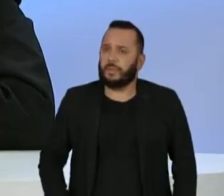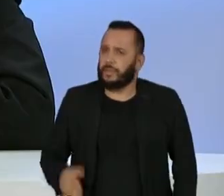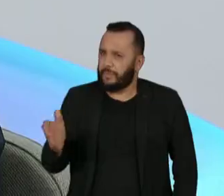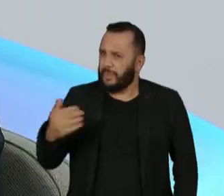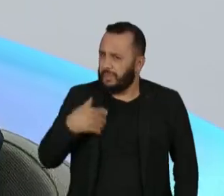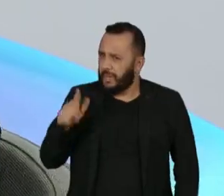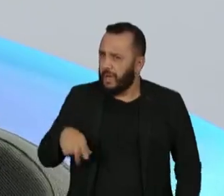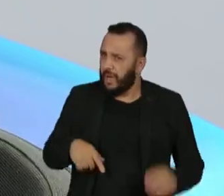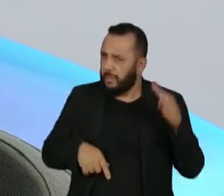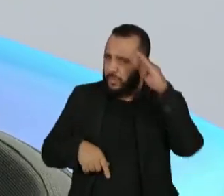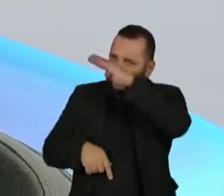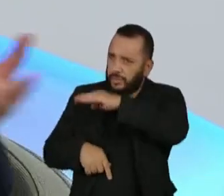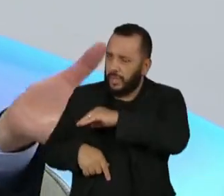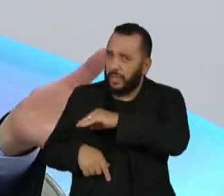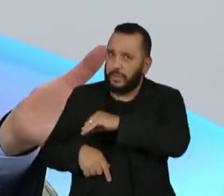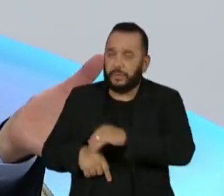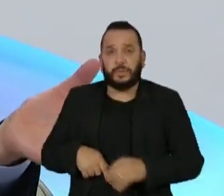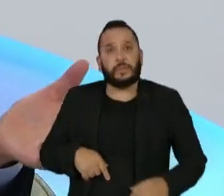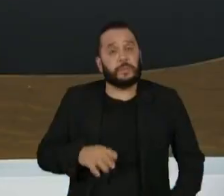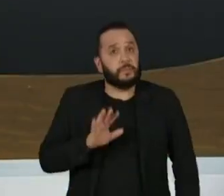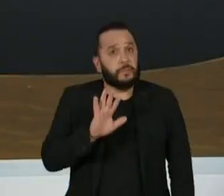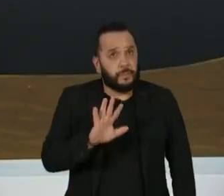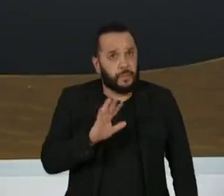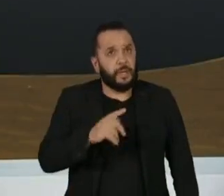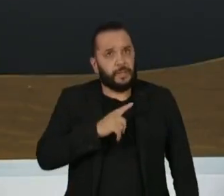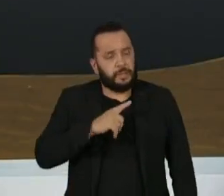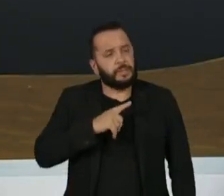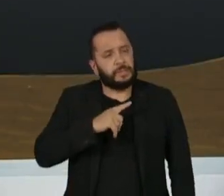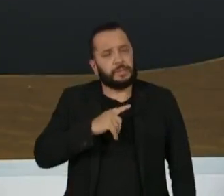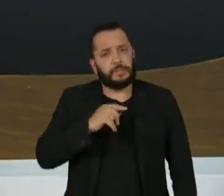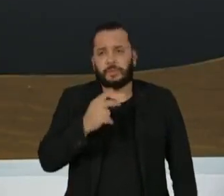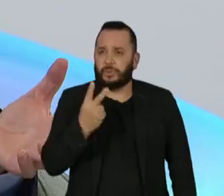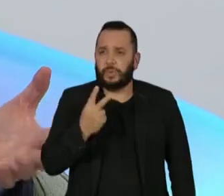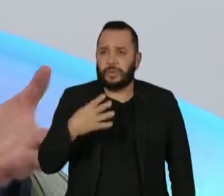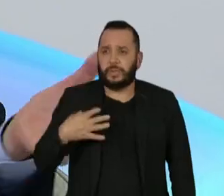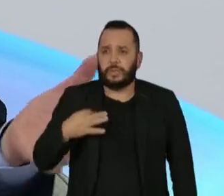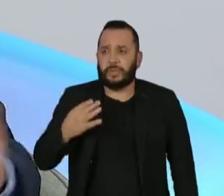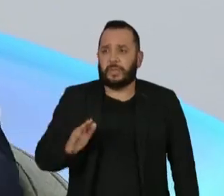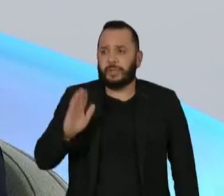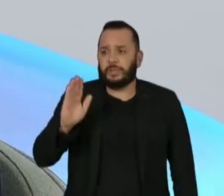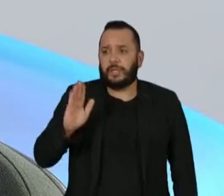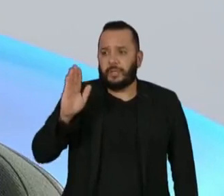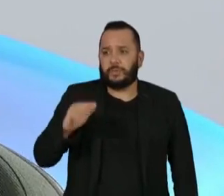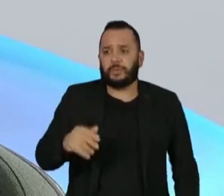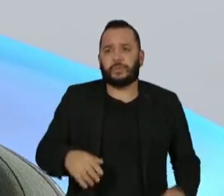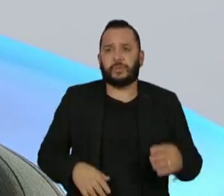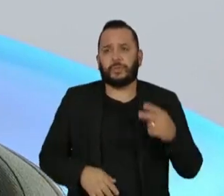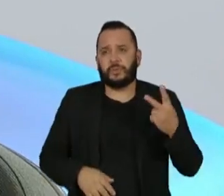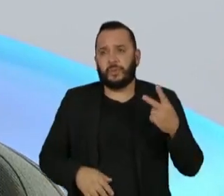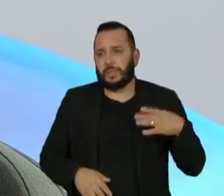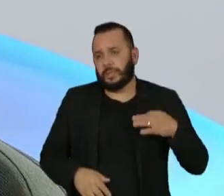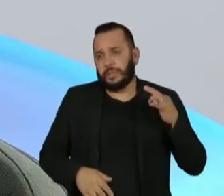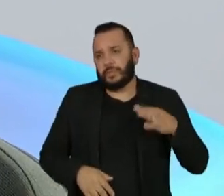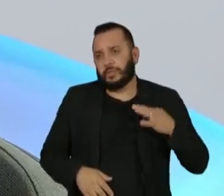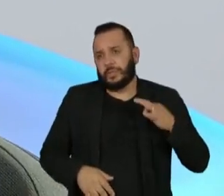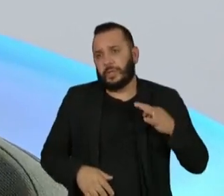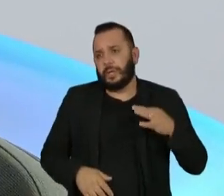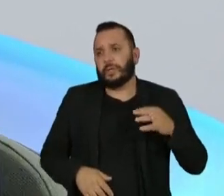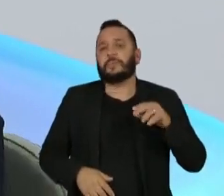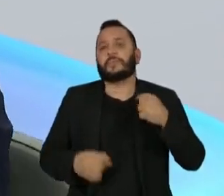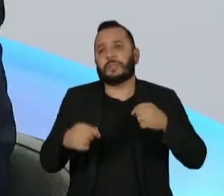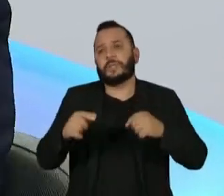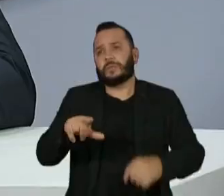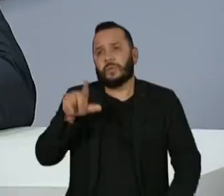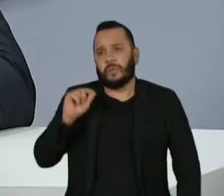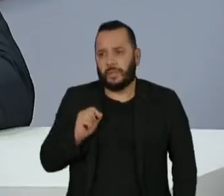outro lado, né? Sim, tem dois Marina candidatos. Marina esteve com ele no primeiro Sim, turno. Sim, dois candidatos, não é? Dois candidatos, é, tem que escolher. A Marina teve. Assim,